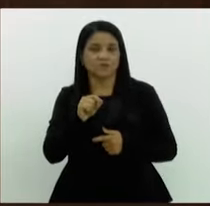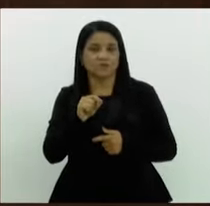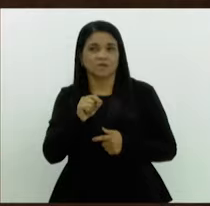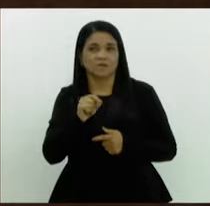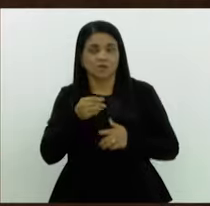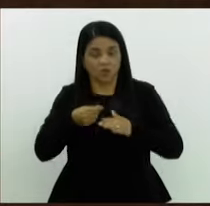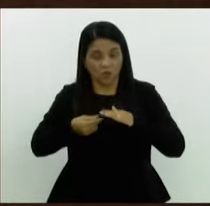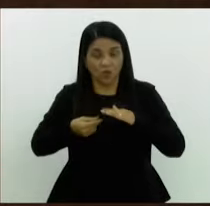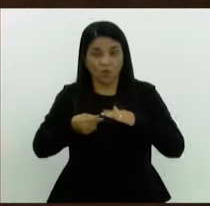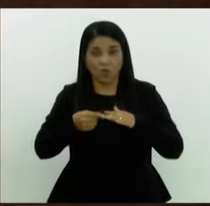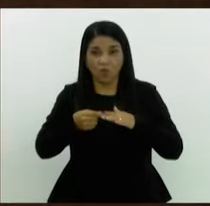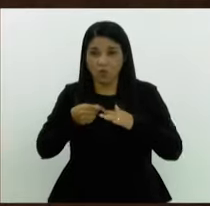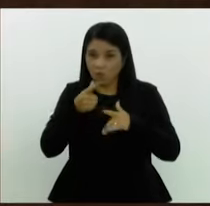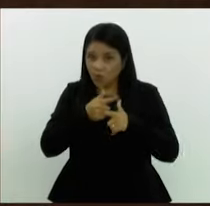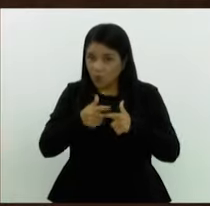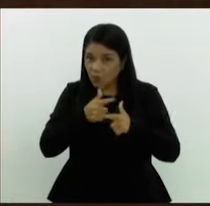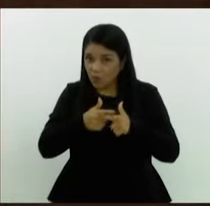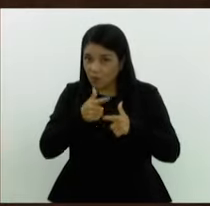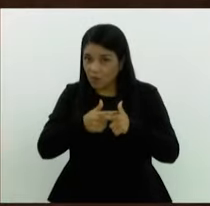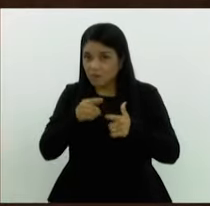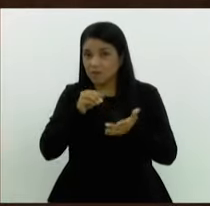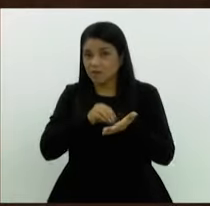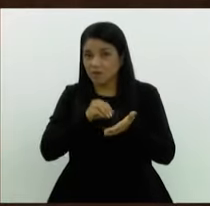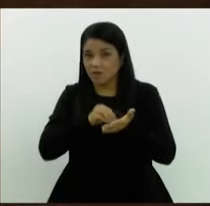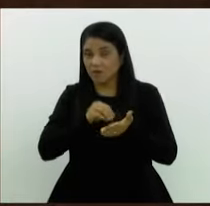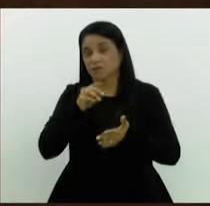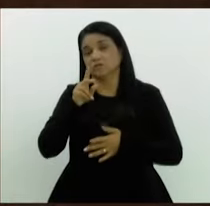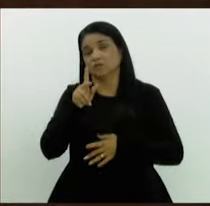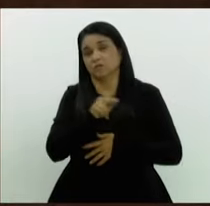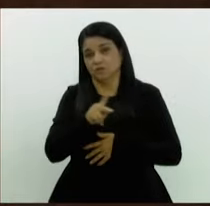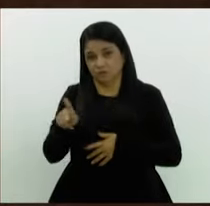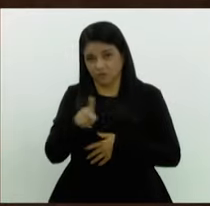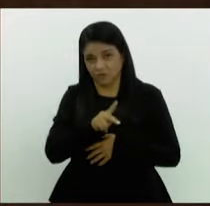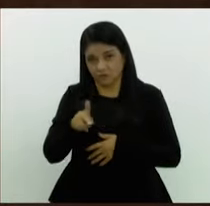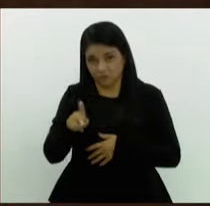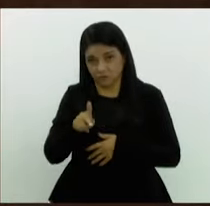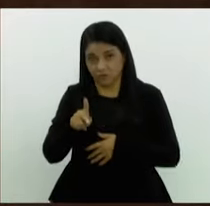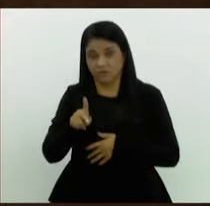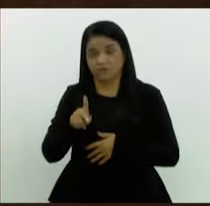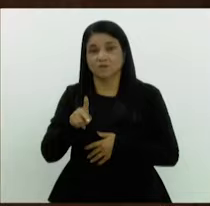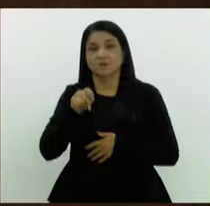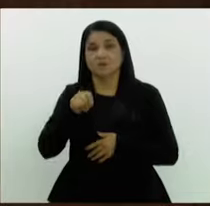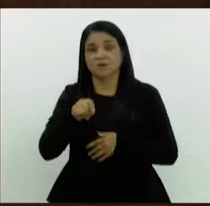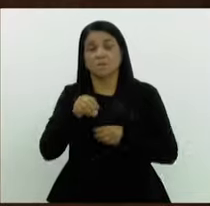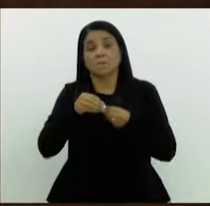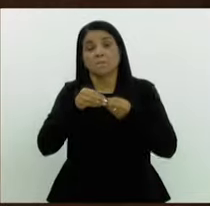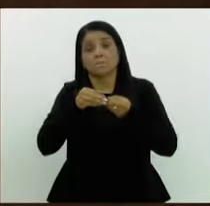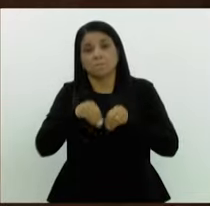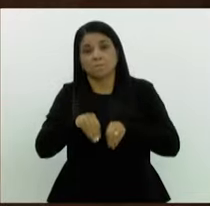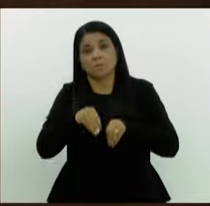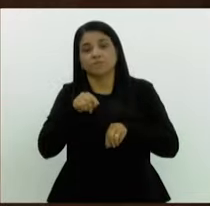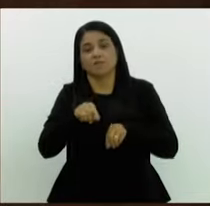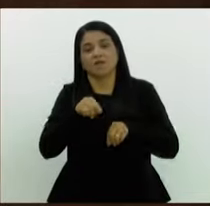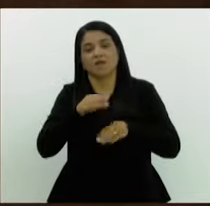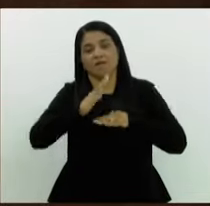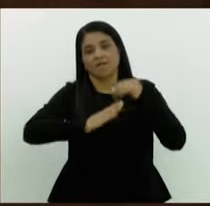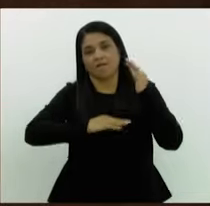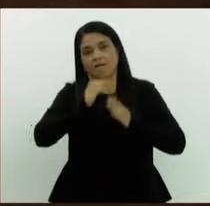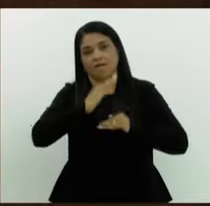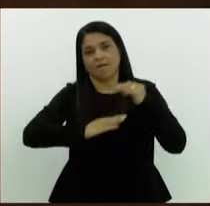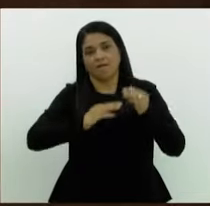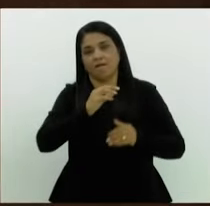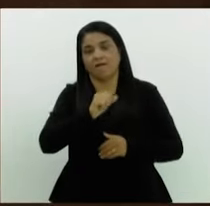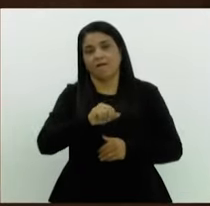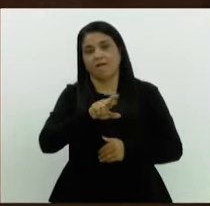do problema do déficit de profissionais docentes se encontra na precarização da carreira dos profissionais da